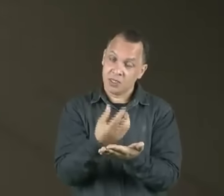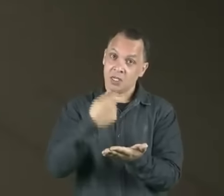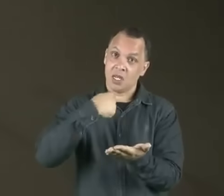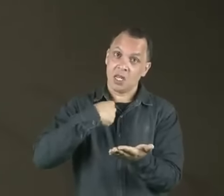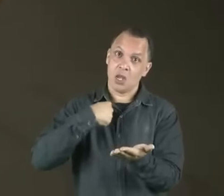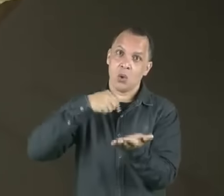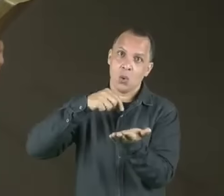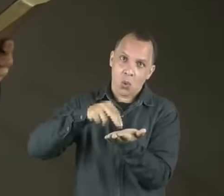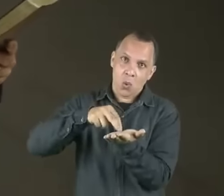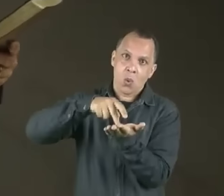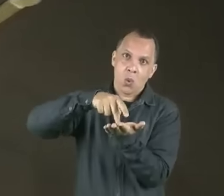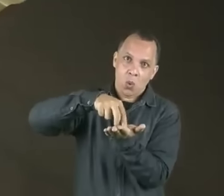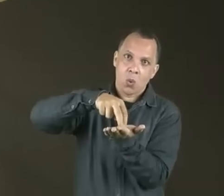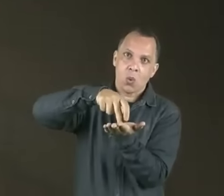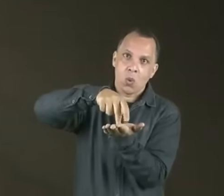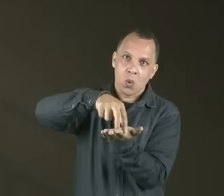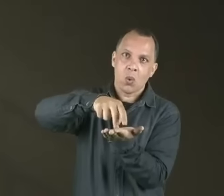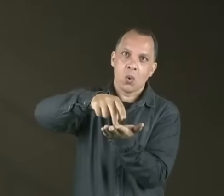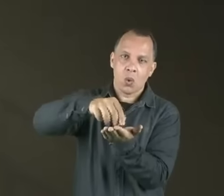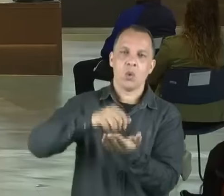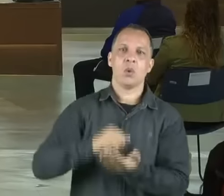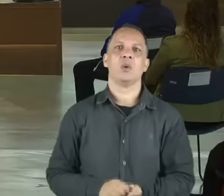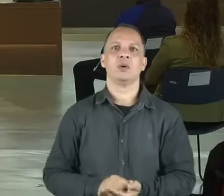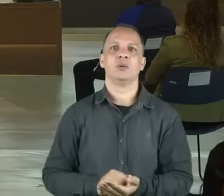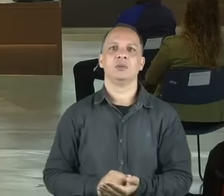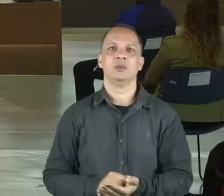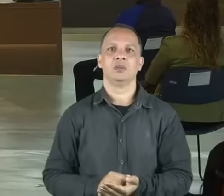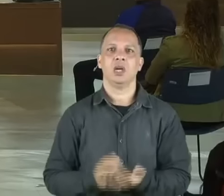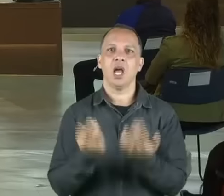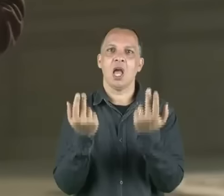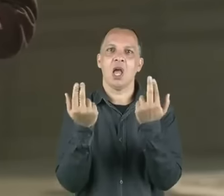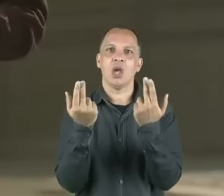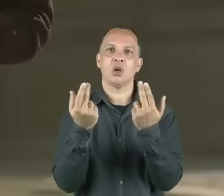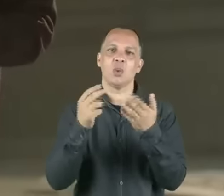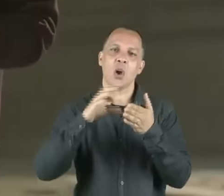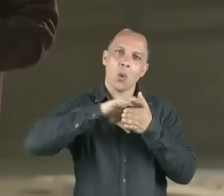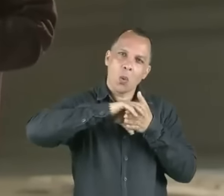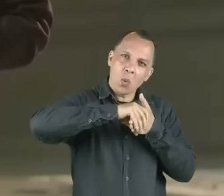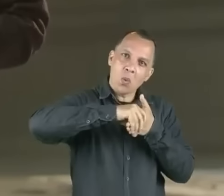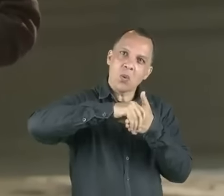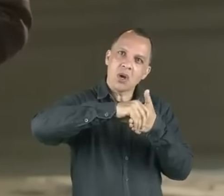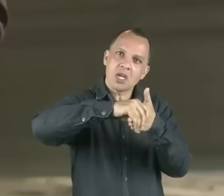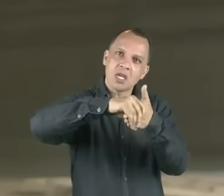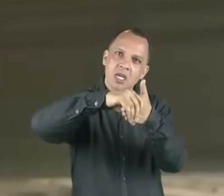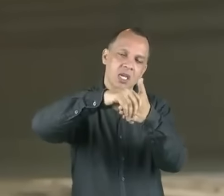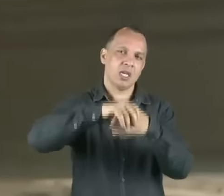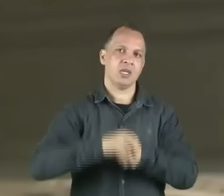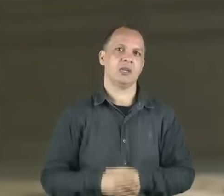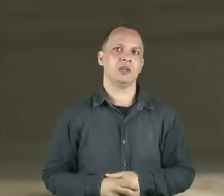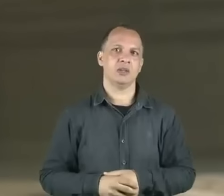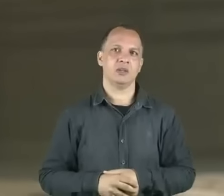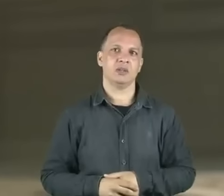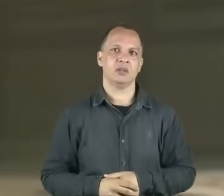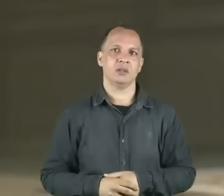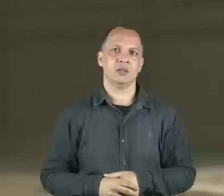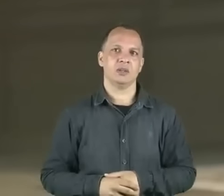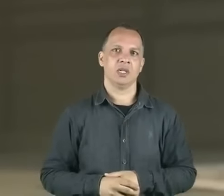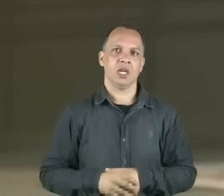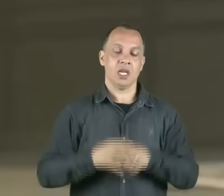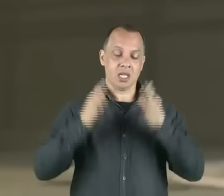em Dian o Bios santifica-os na verdade